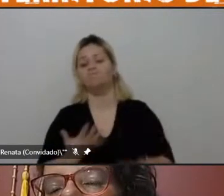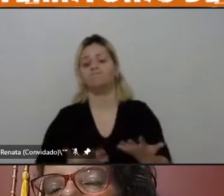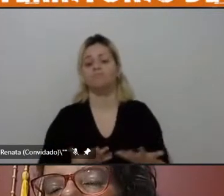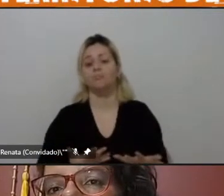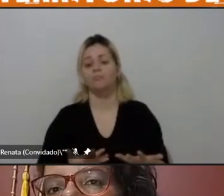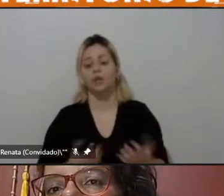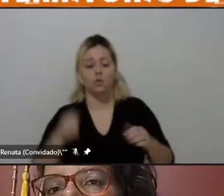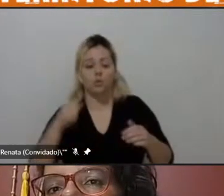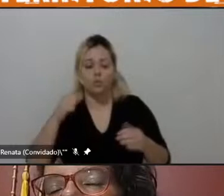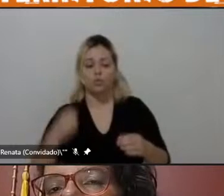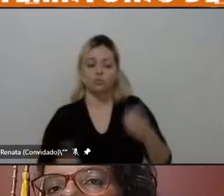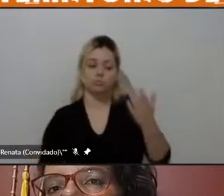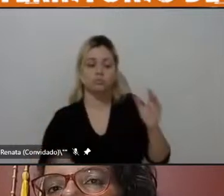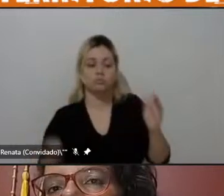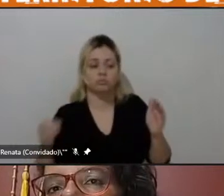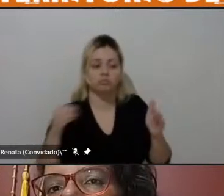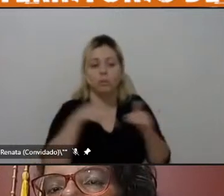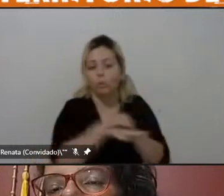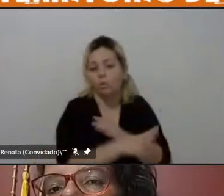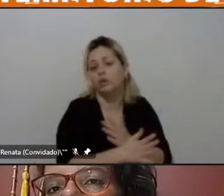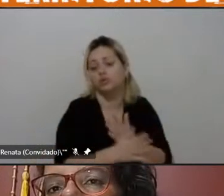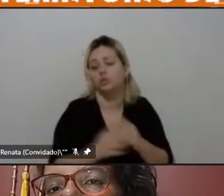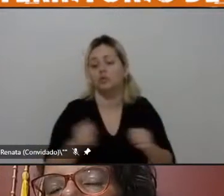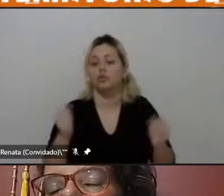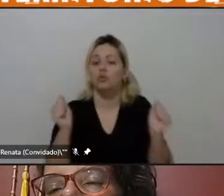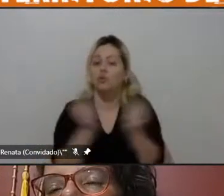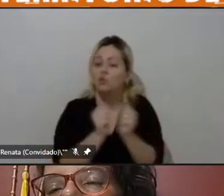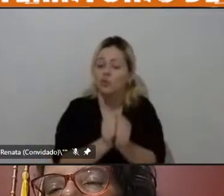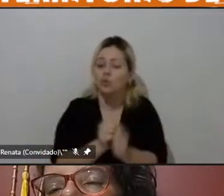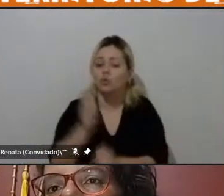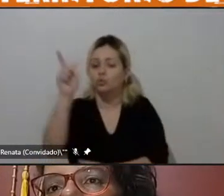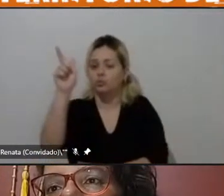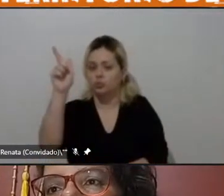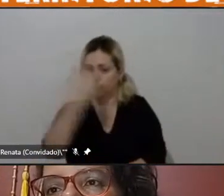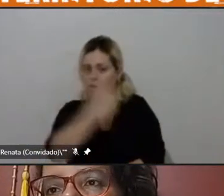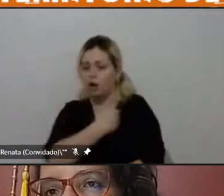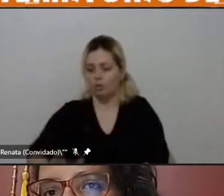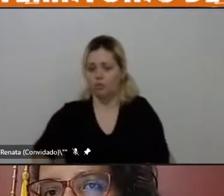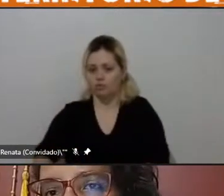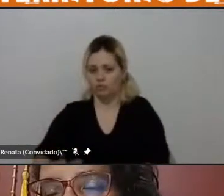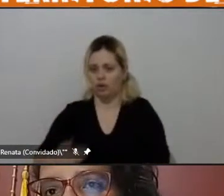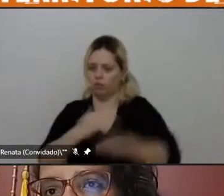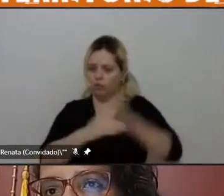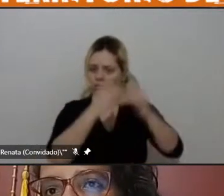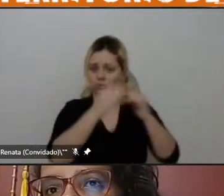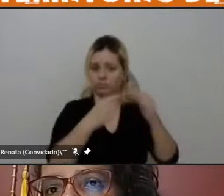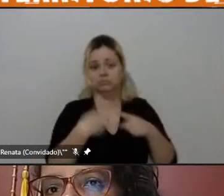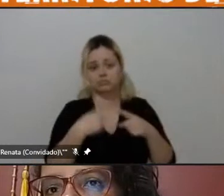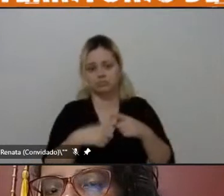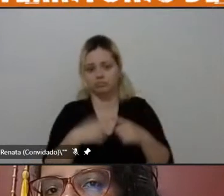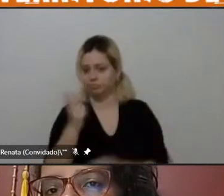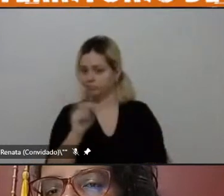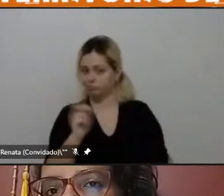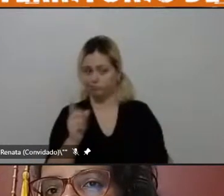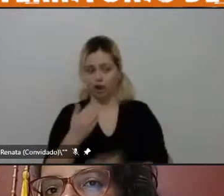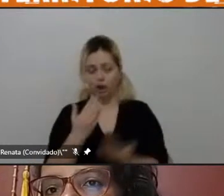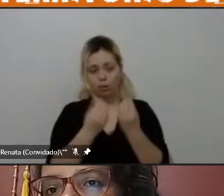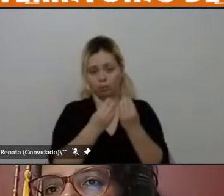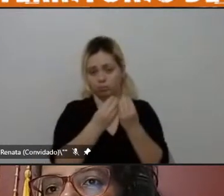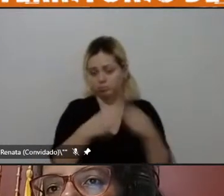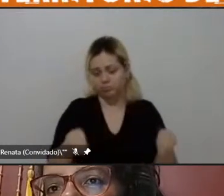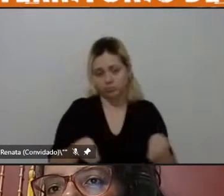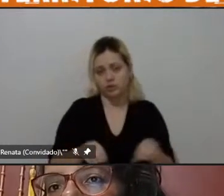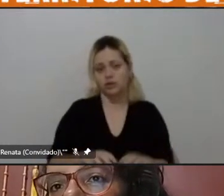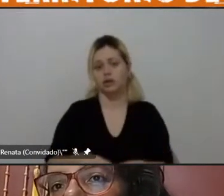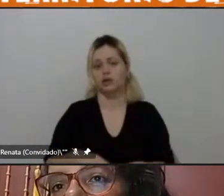foram incorporadas pelos governos progressistas, exatamente porque eles não abandonaram, né, uma política neoliberal. Então,